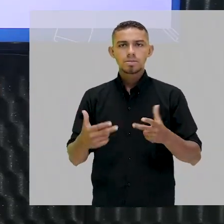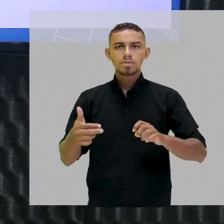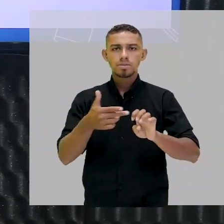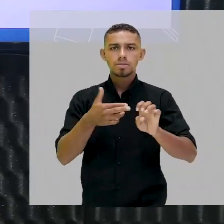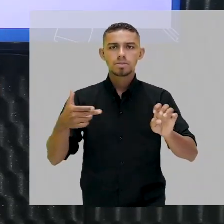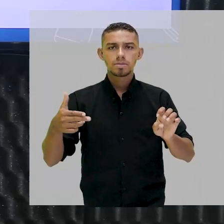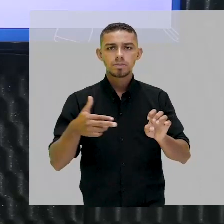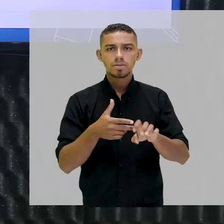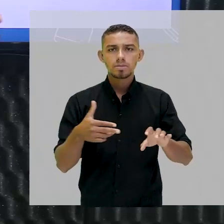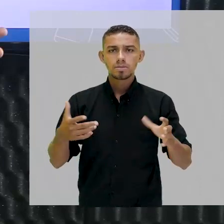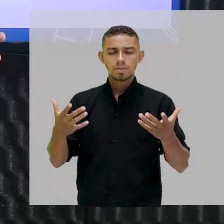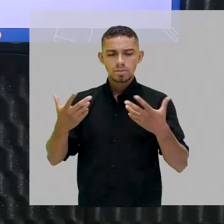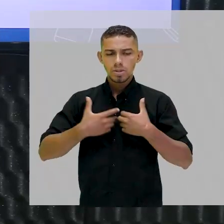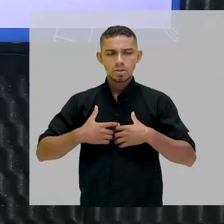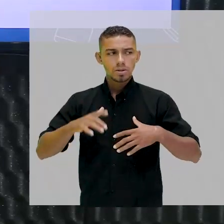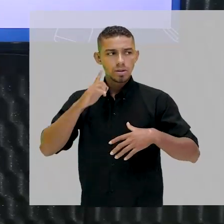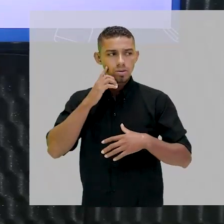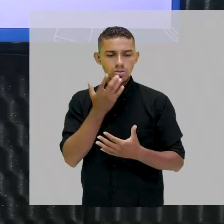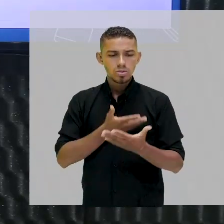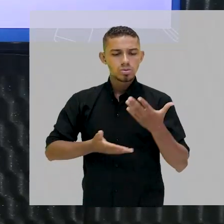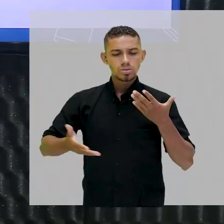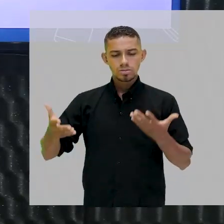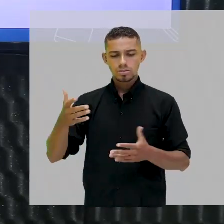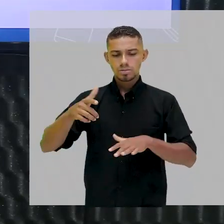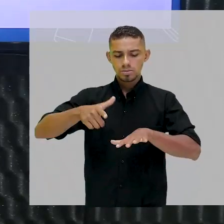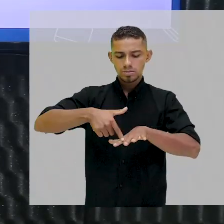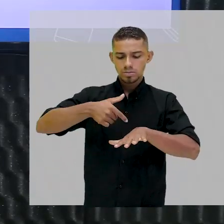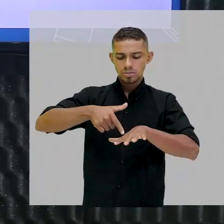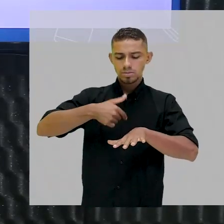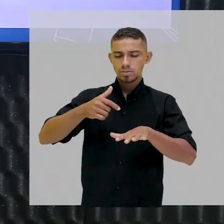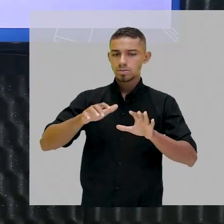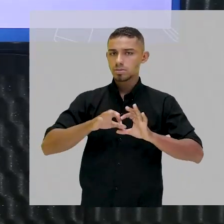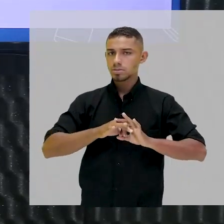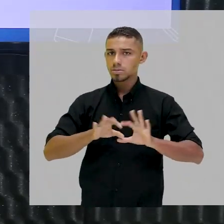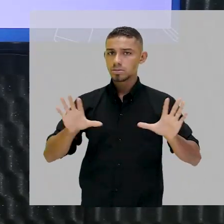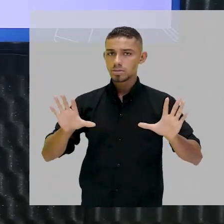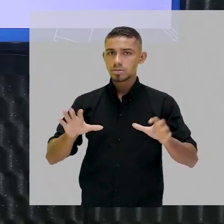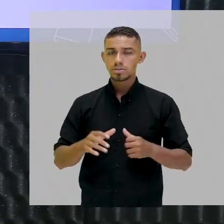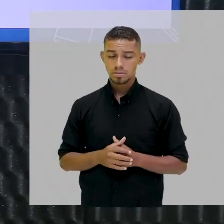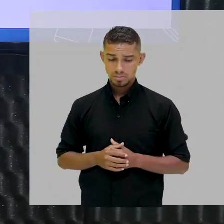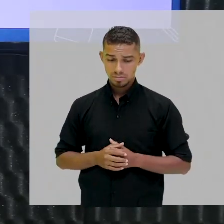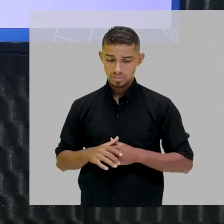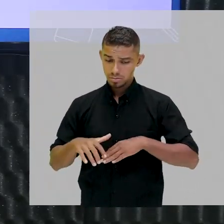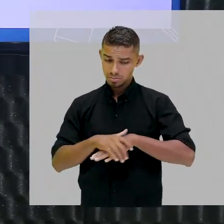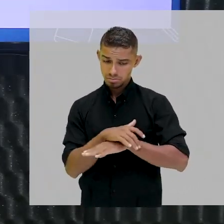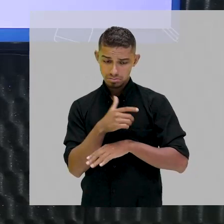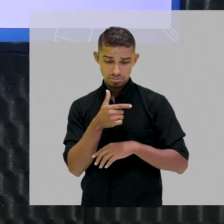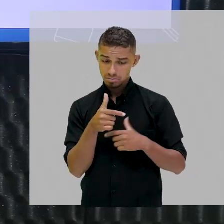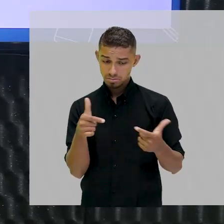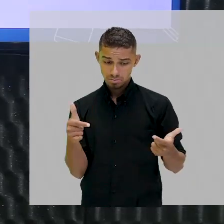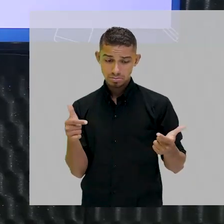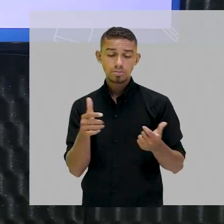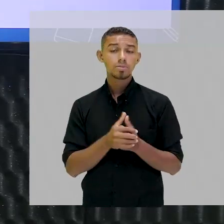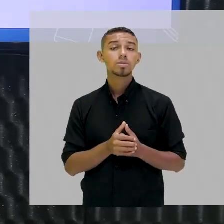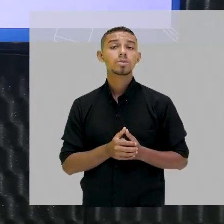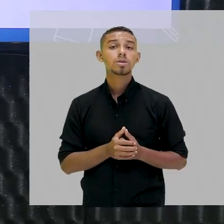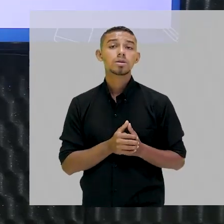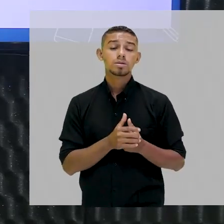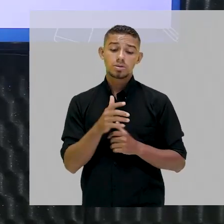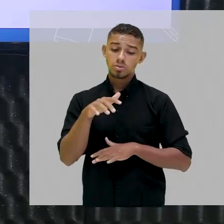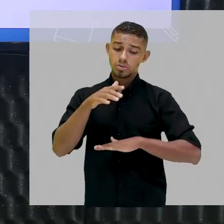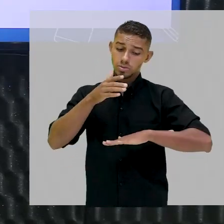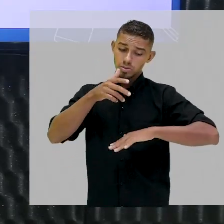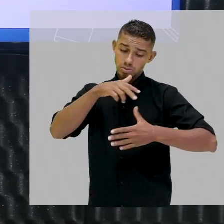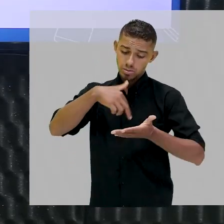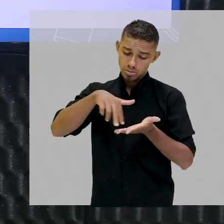elementos esvoaçantes, pés descalços. E a dança contemporânea, ela já leva em consideração